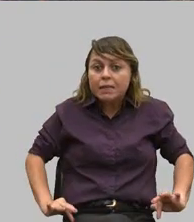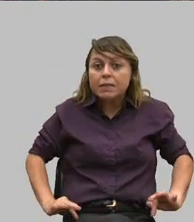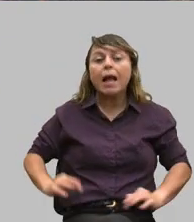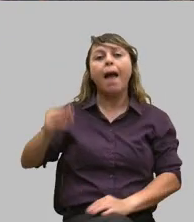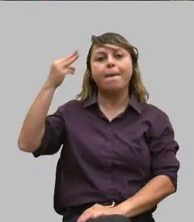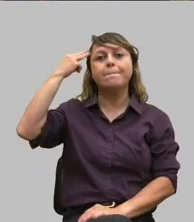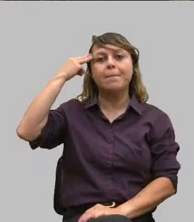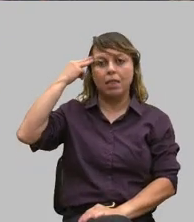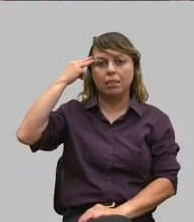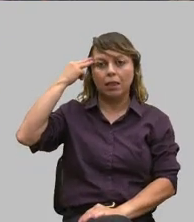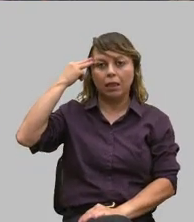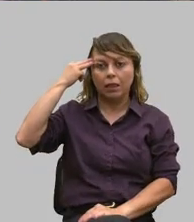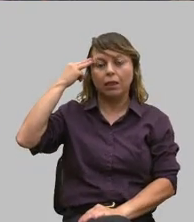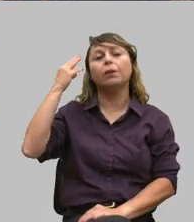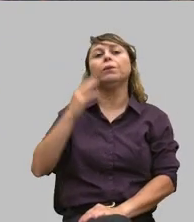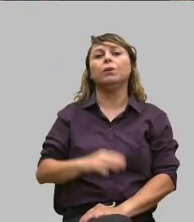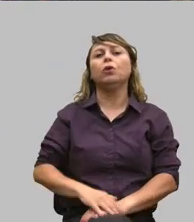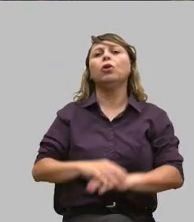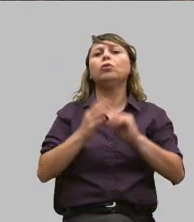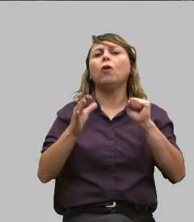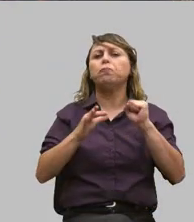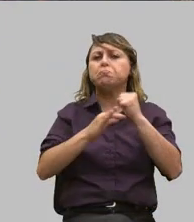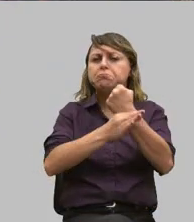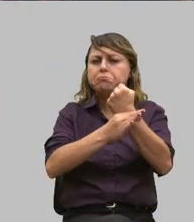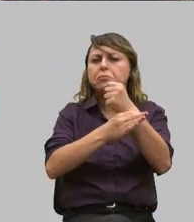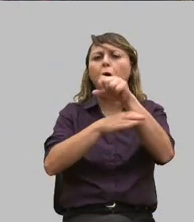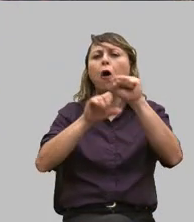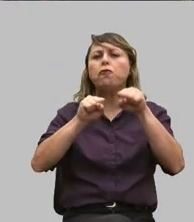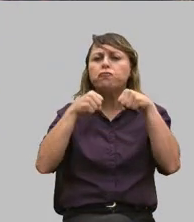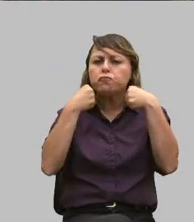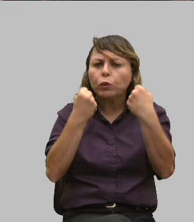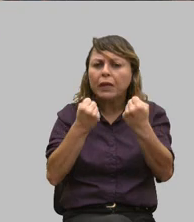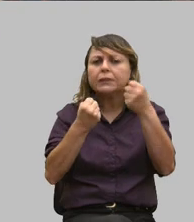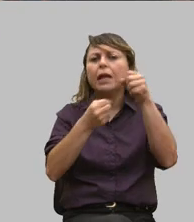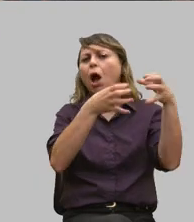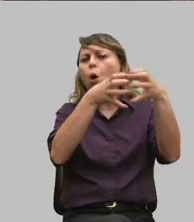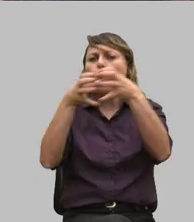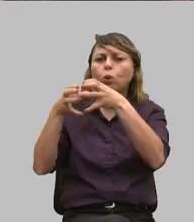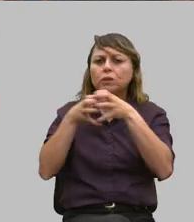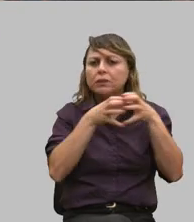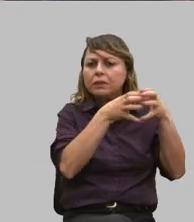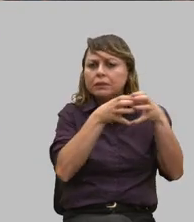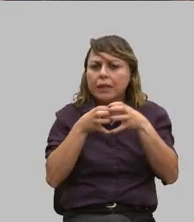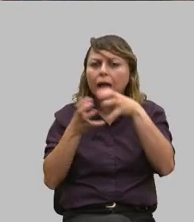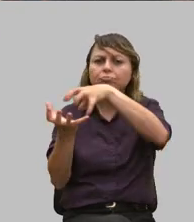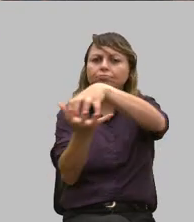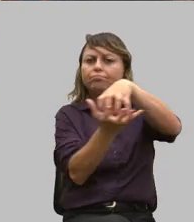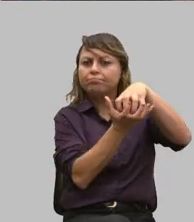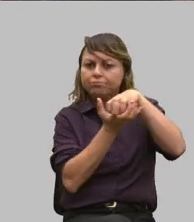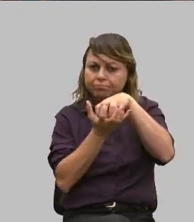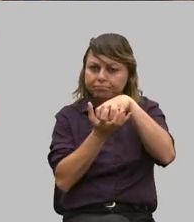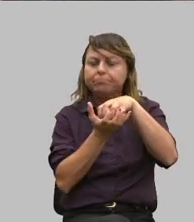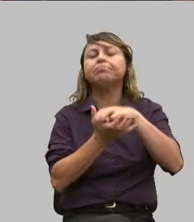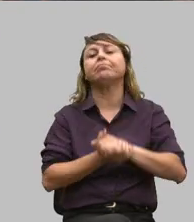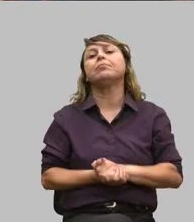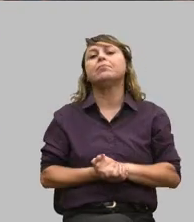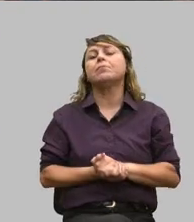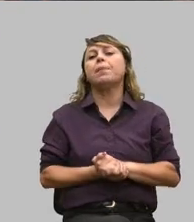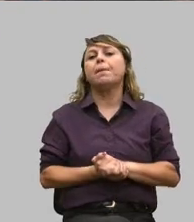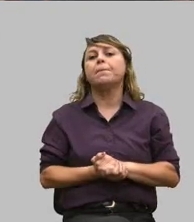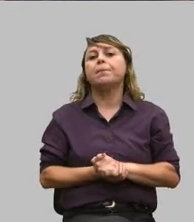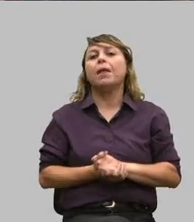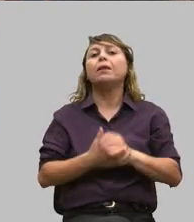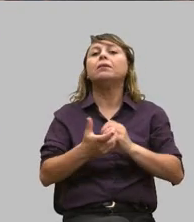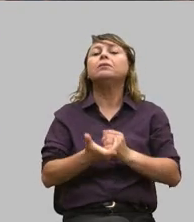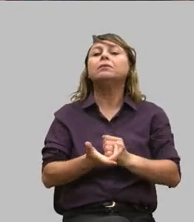muito Ah fortalecendo muito os nossas unidades de atendimento a nossa rede Eh estamos